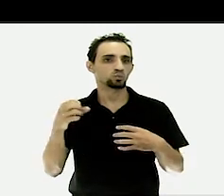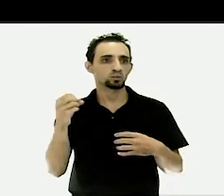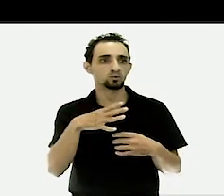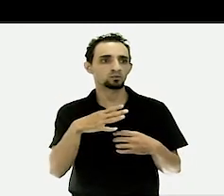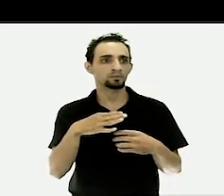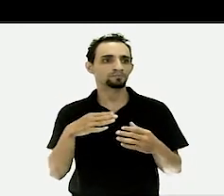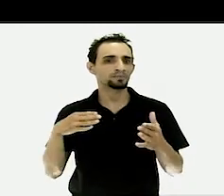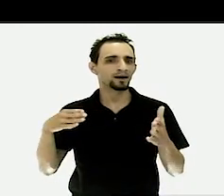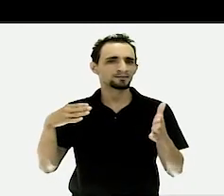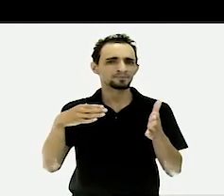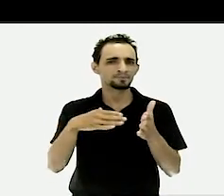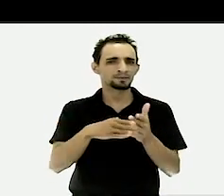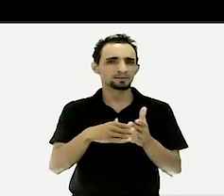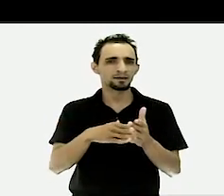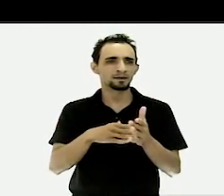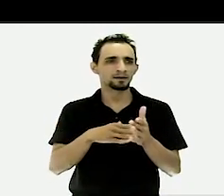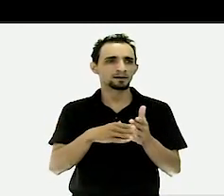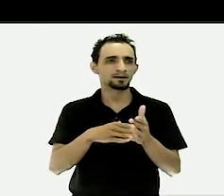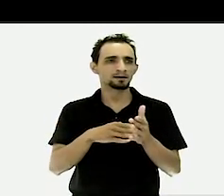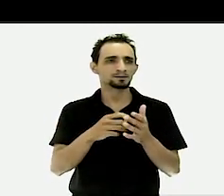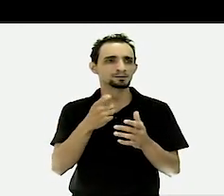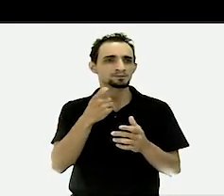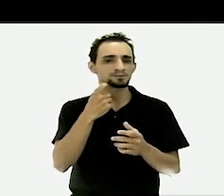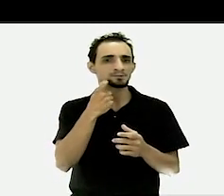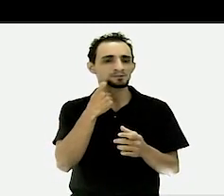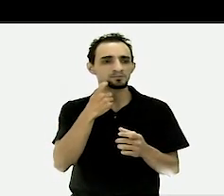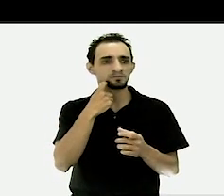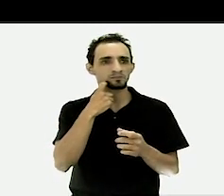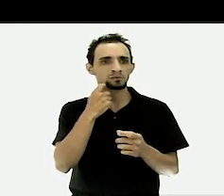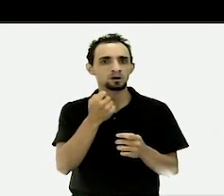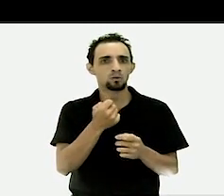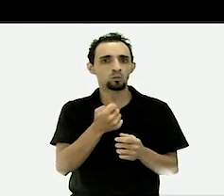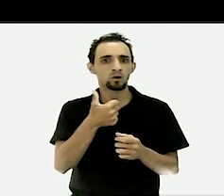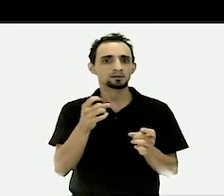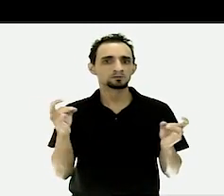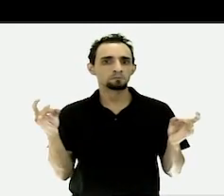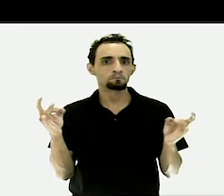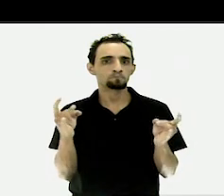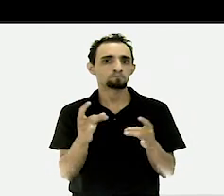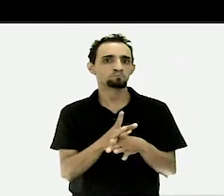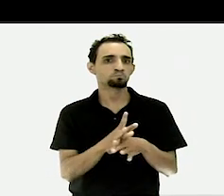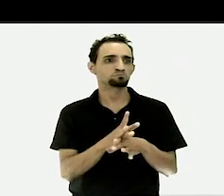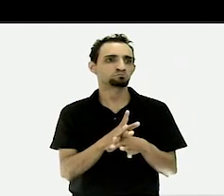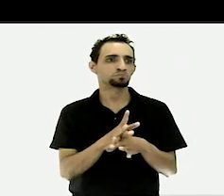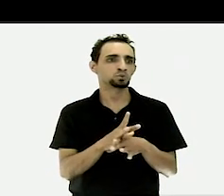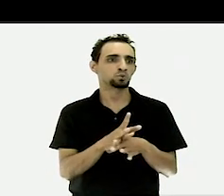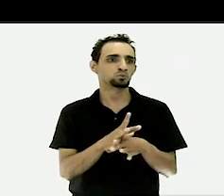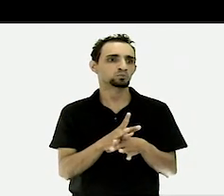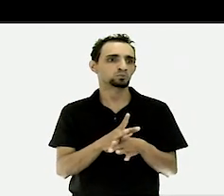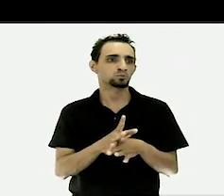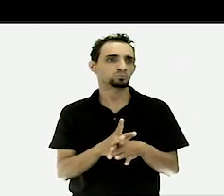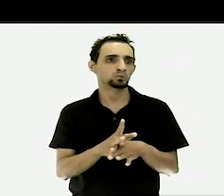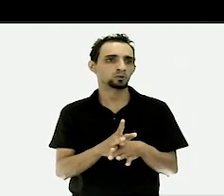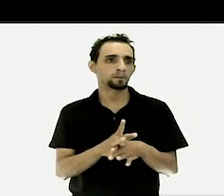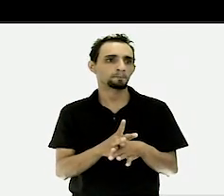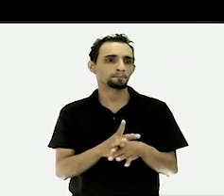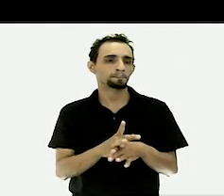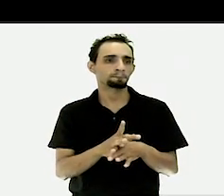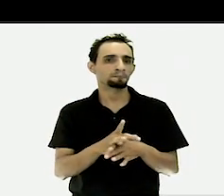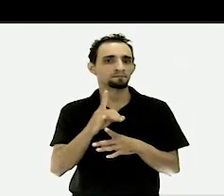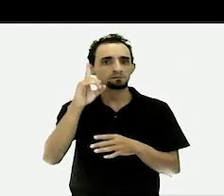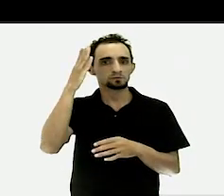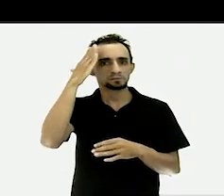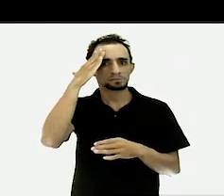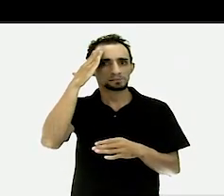o erário público para que possamos fazer um exame e aguardar laudo em outros hospitais